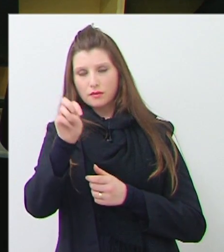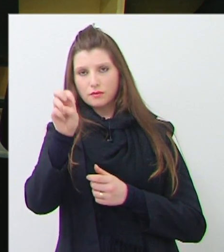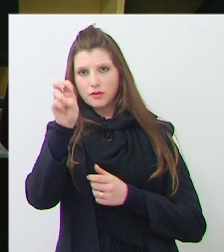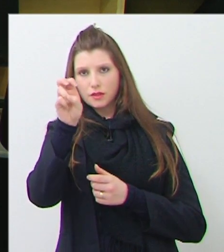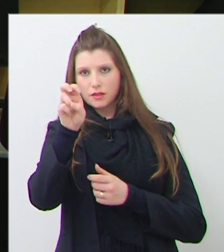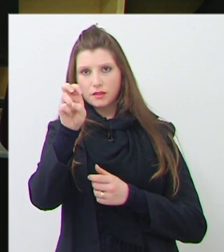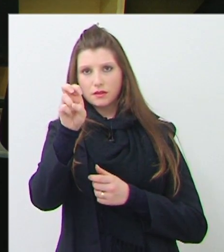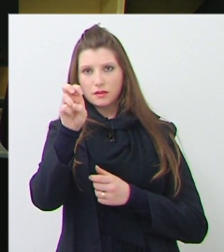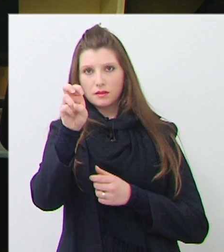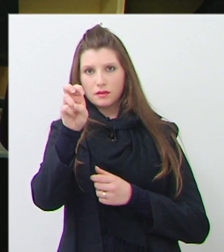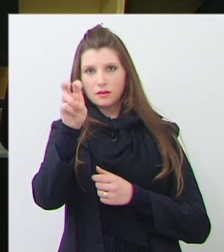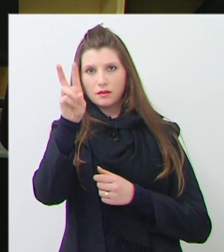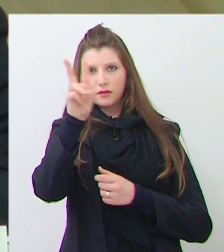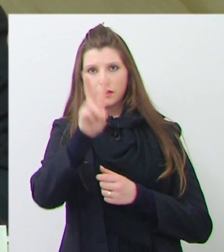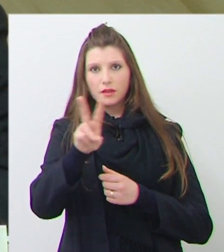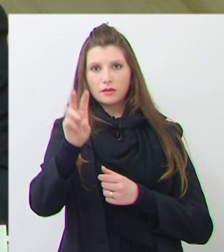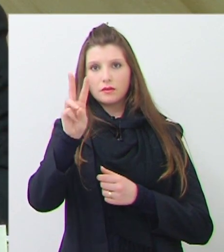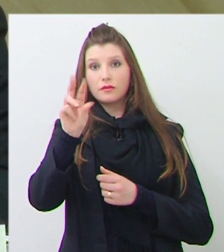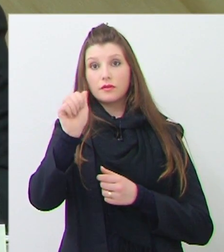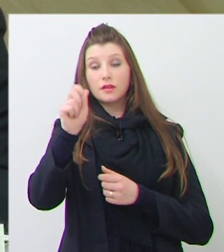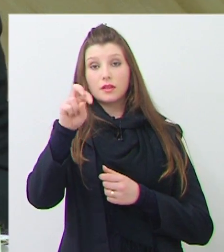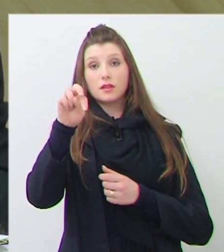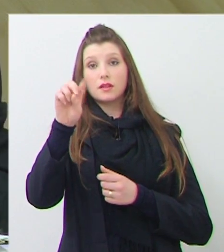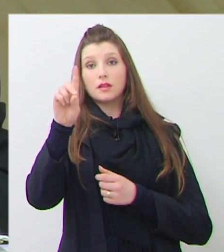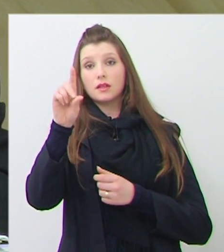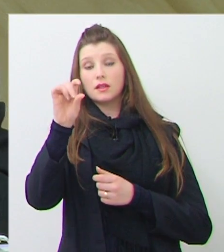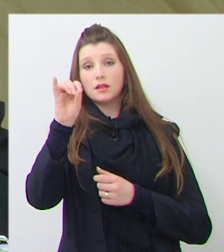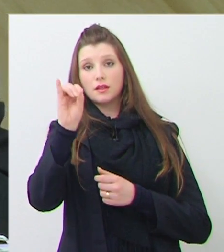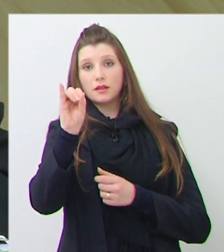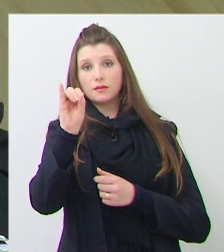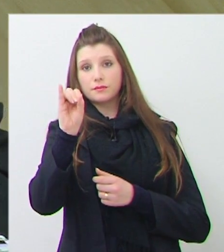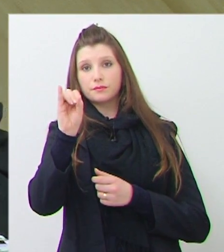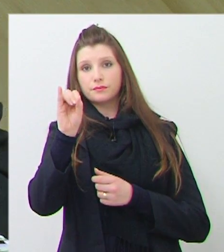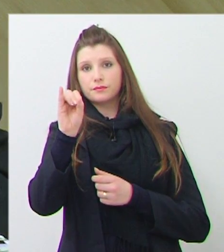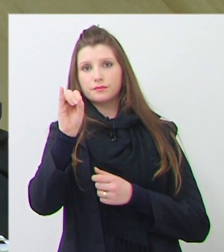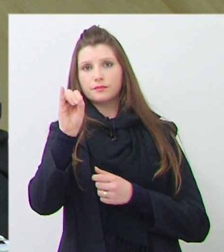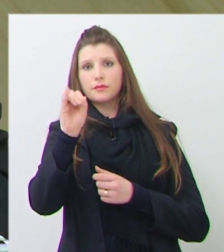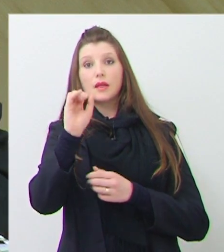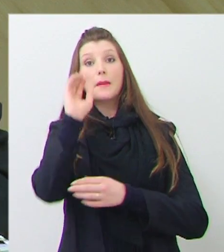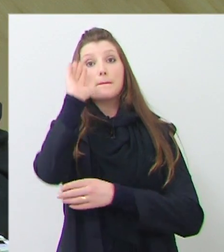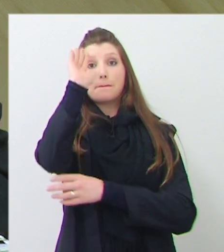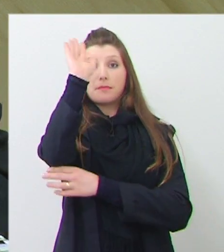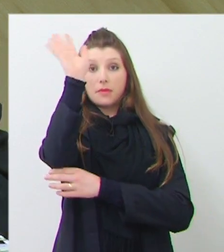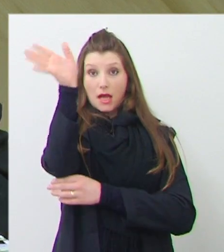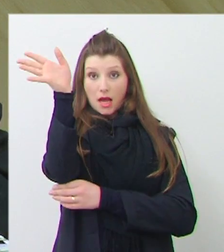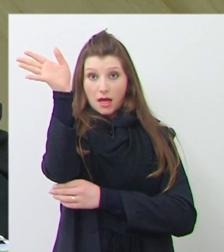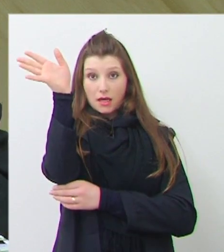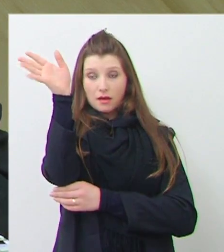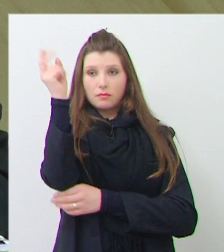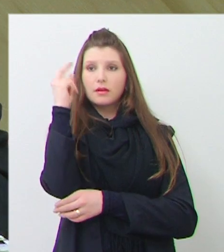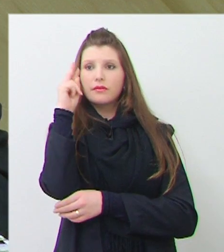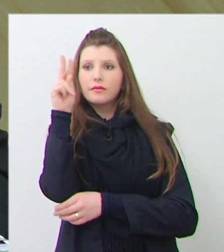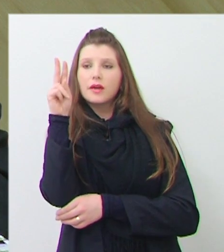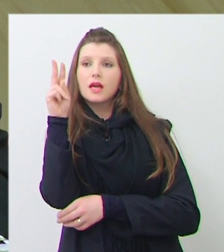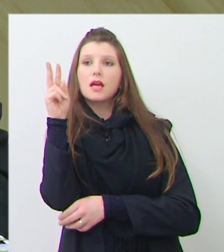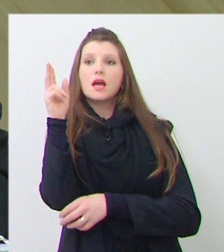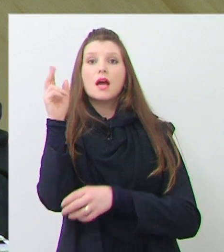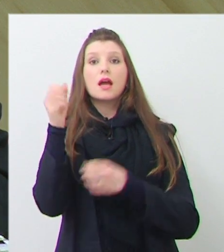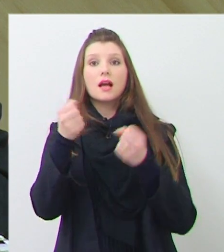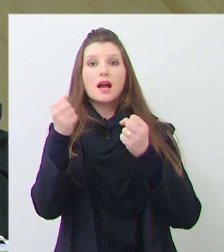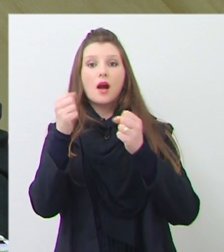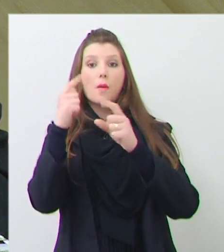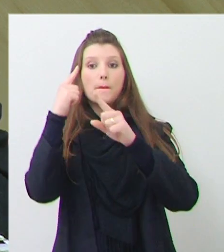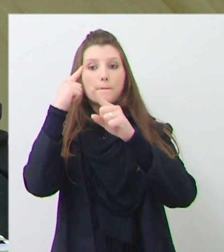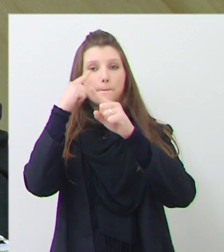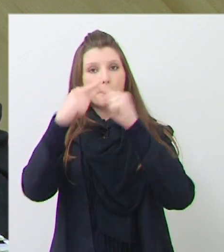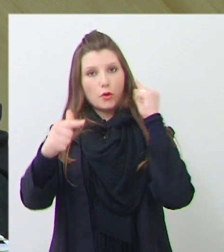490/2015, autoria, vereador Vanderlei Zilli. Assunto, colocação de placas indicativas de estacionamento proibido em